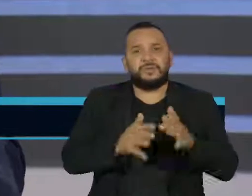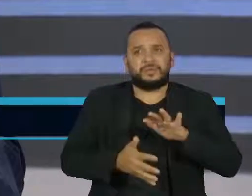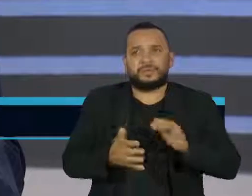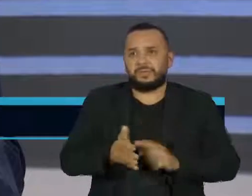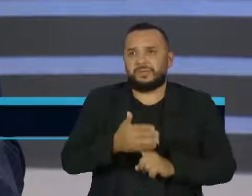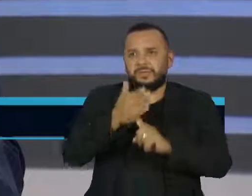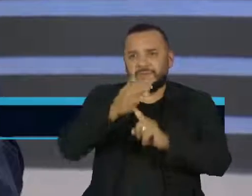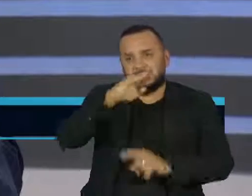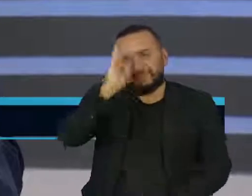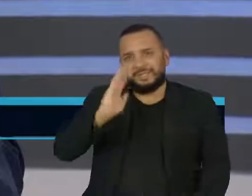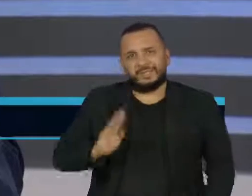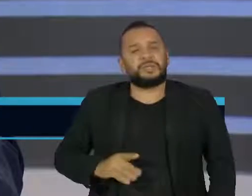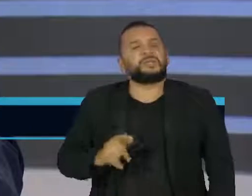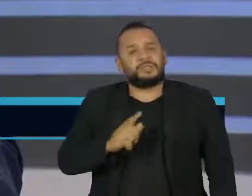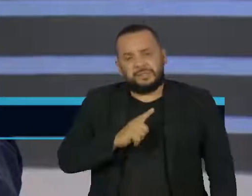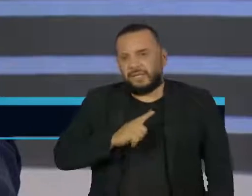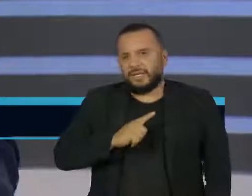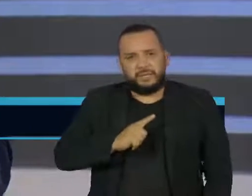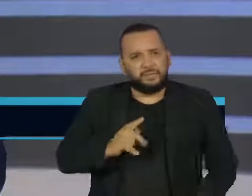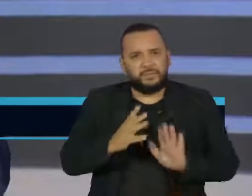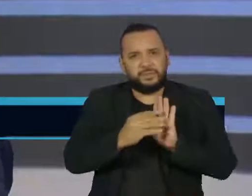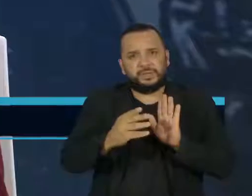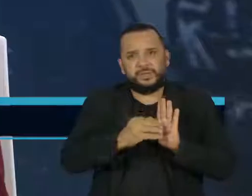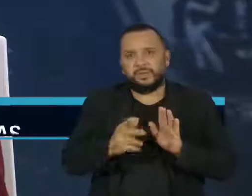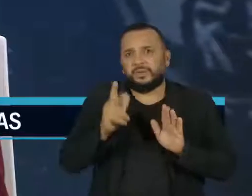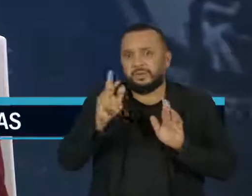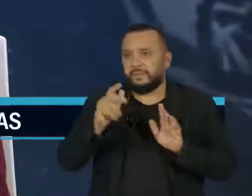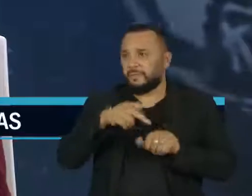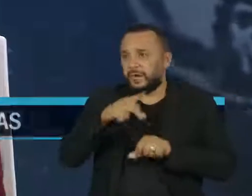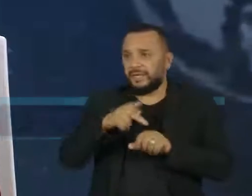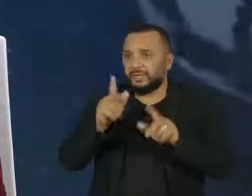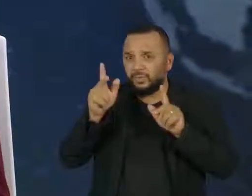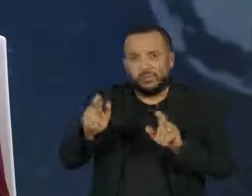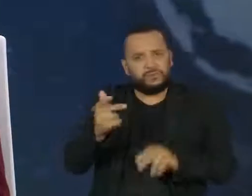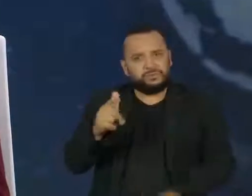tecnológica que o Brasil tem um know-how que nenhum país tem. Em instantes, programa